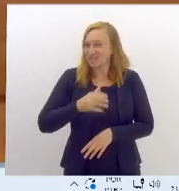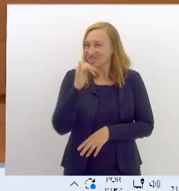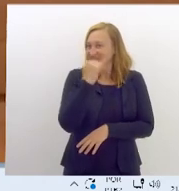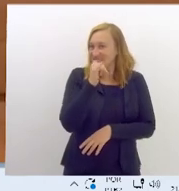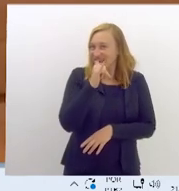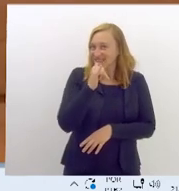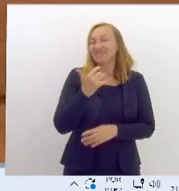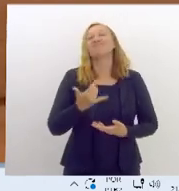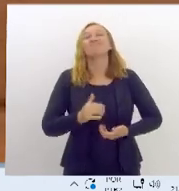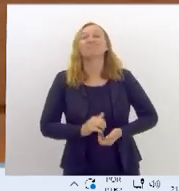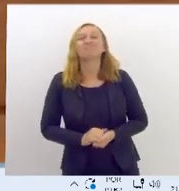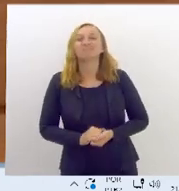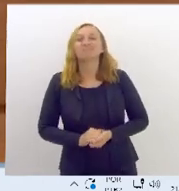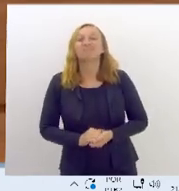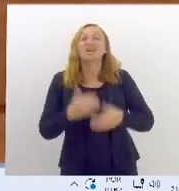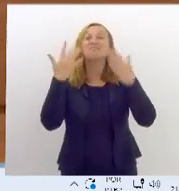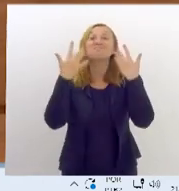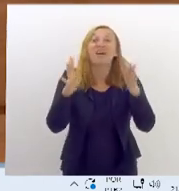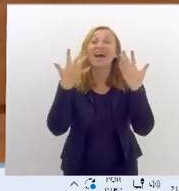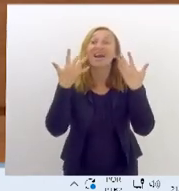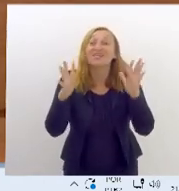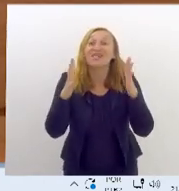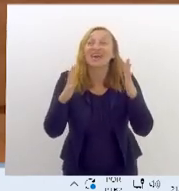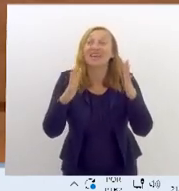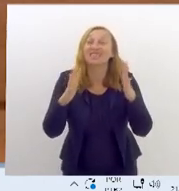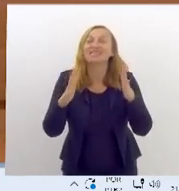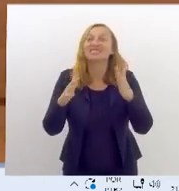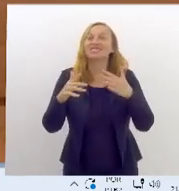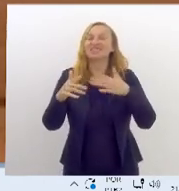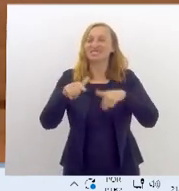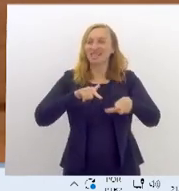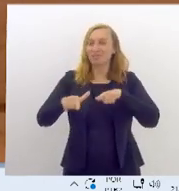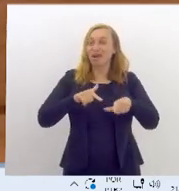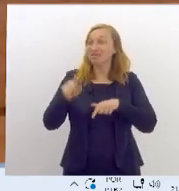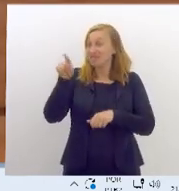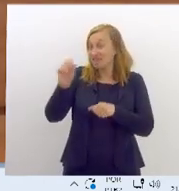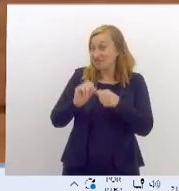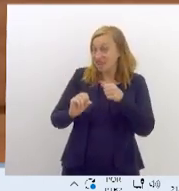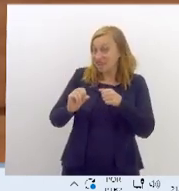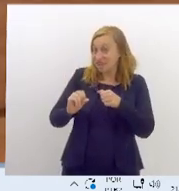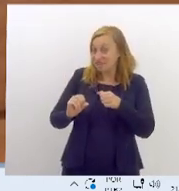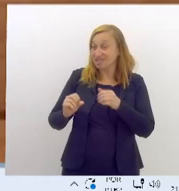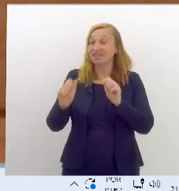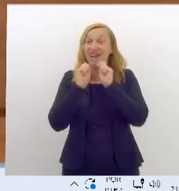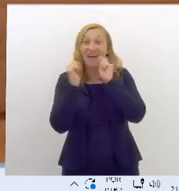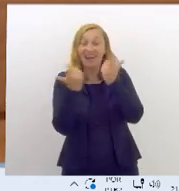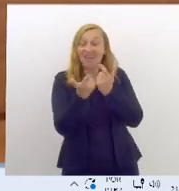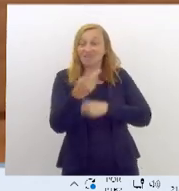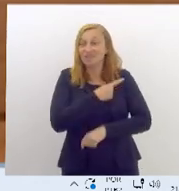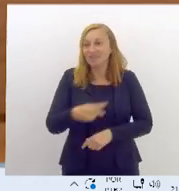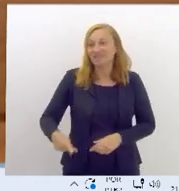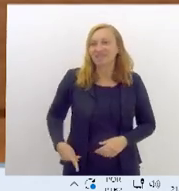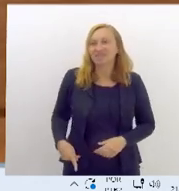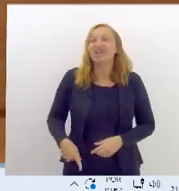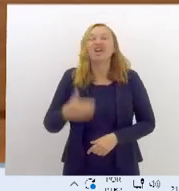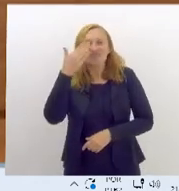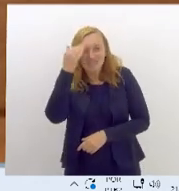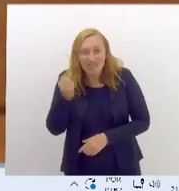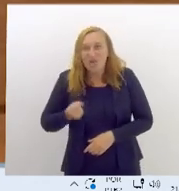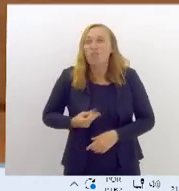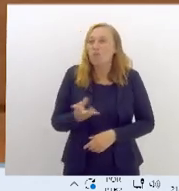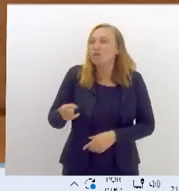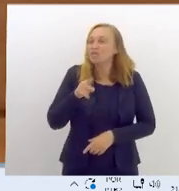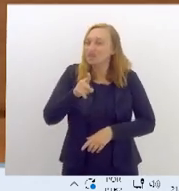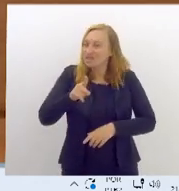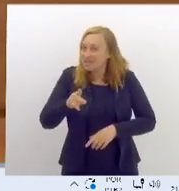cheio de disposição parabéns pelo excelente mandato que você fez à frente da Leste com o presidente eu sei o quanto